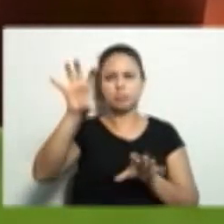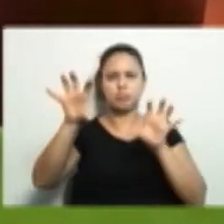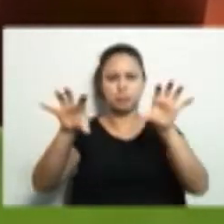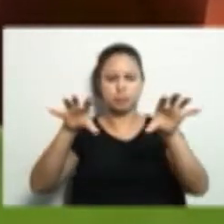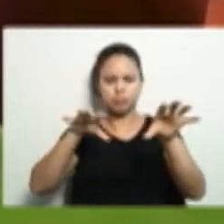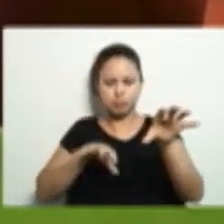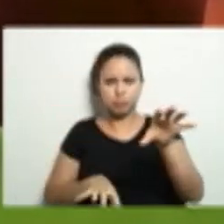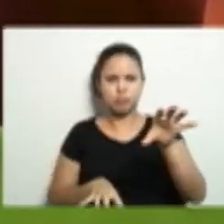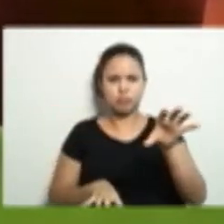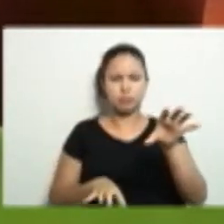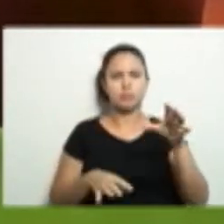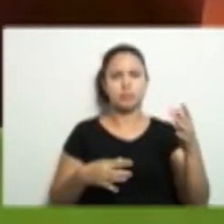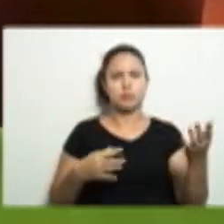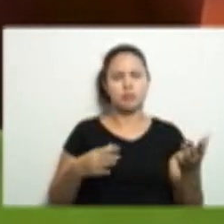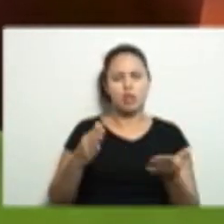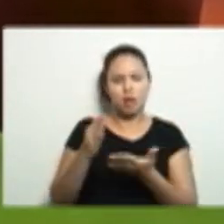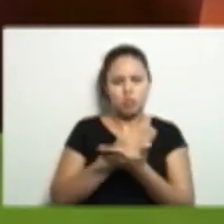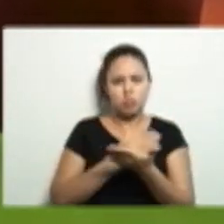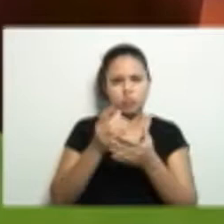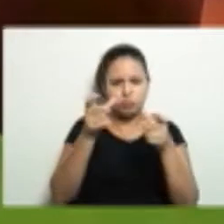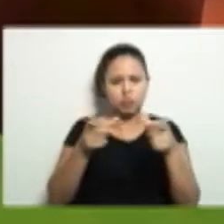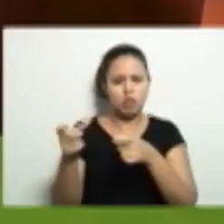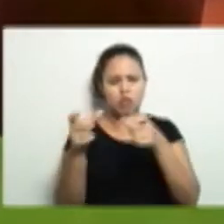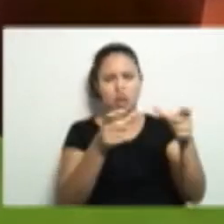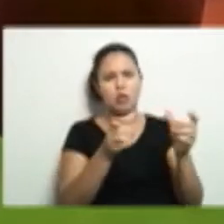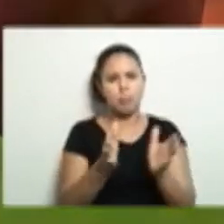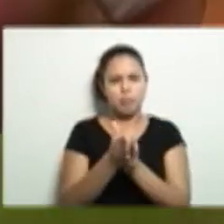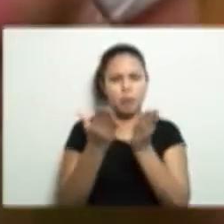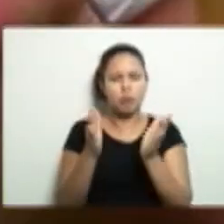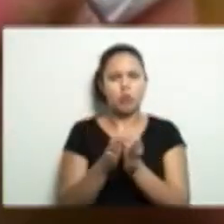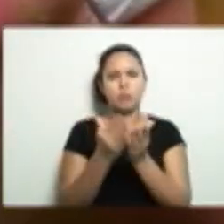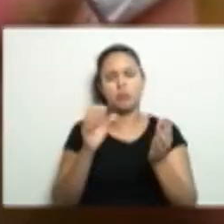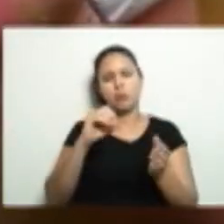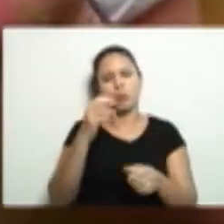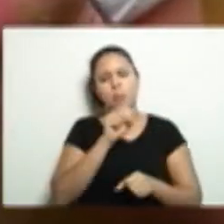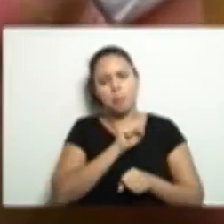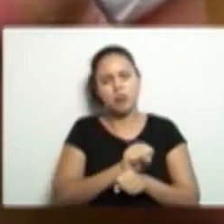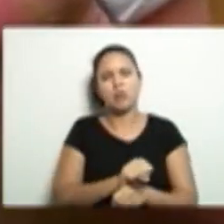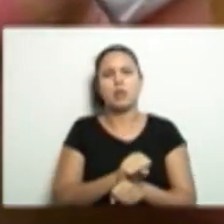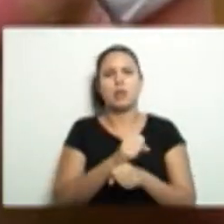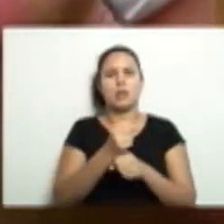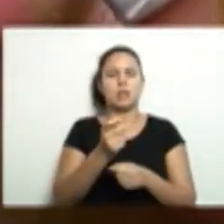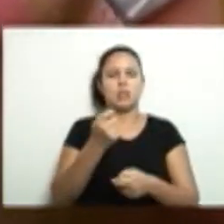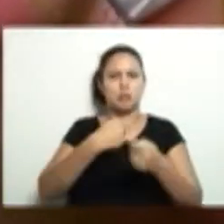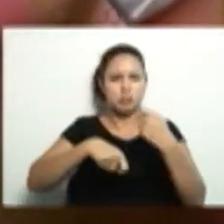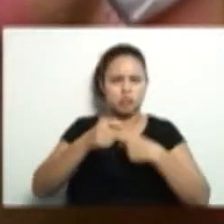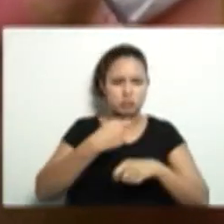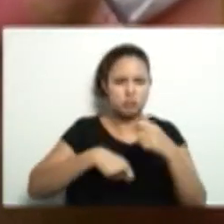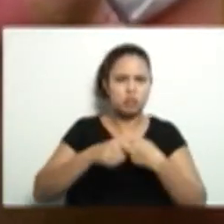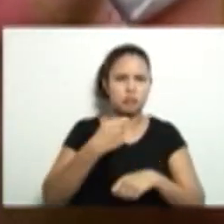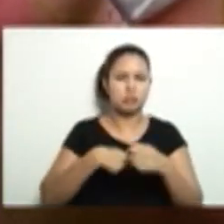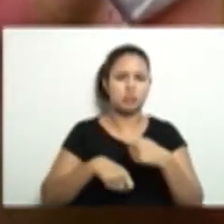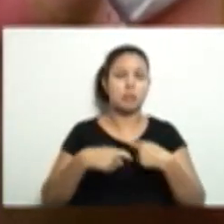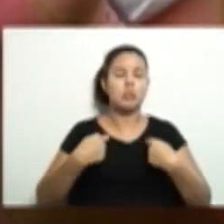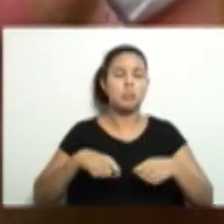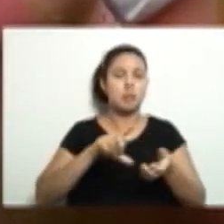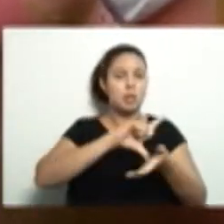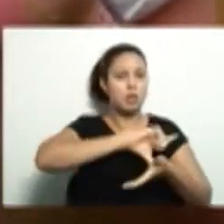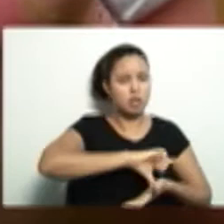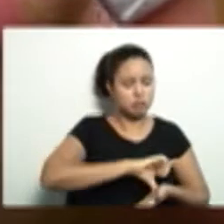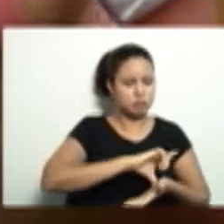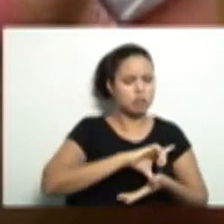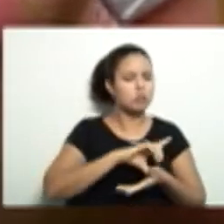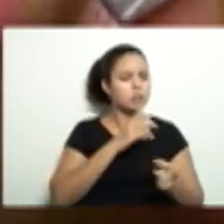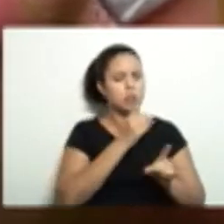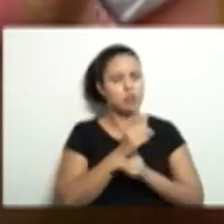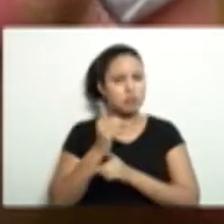situações de exclusão, pobreza ou paralisação econômica. Primeiro é preciso identificar esses territórios, com uma pesquisa baseada